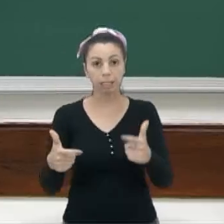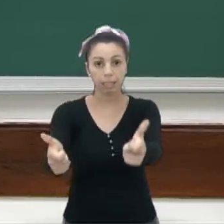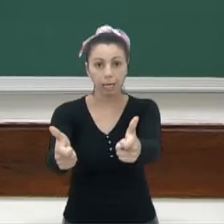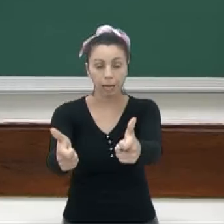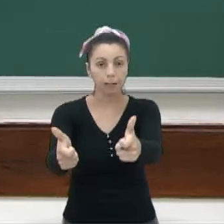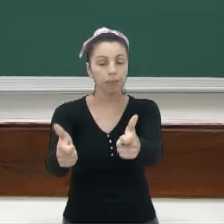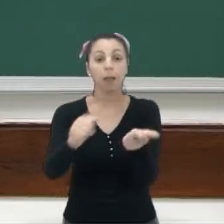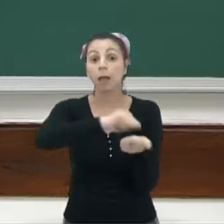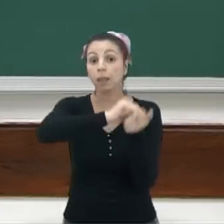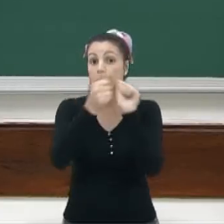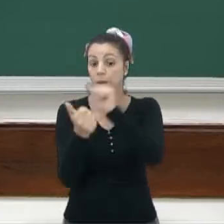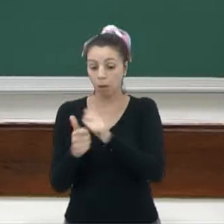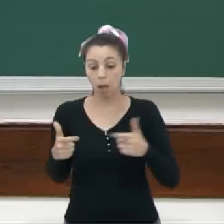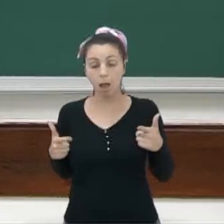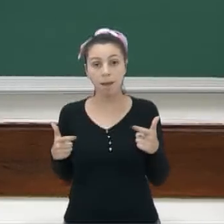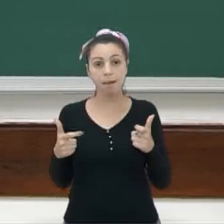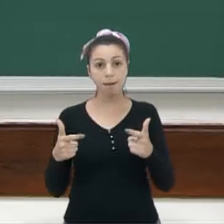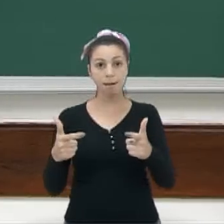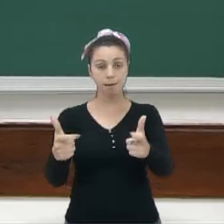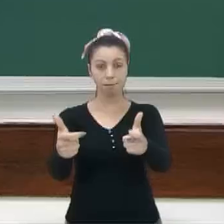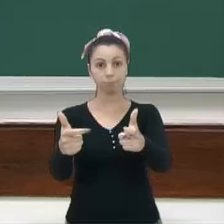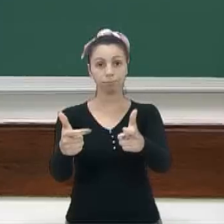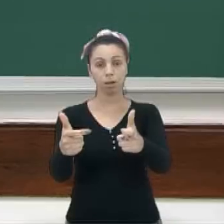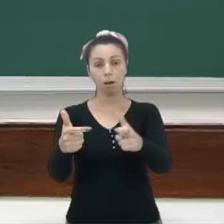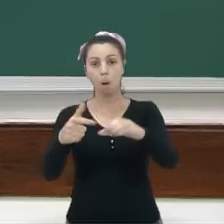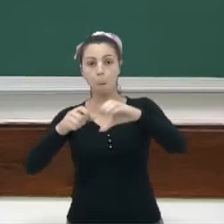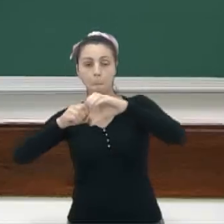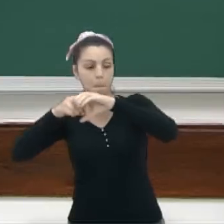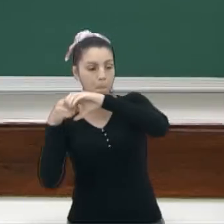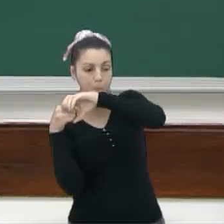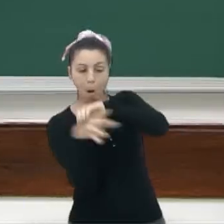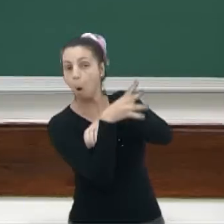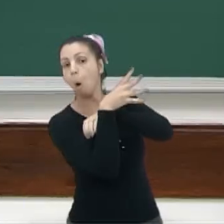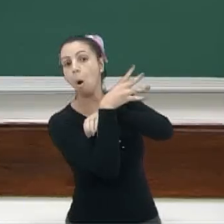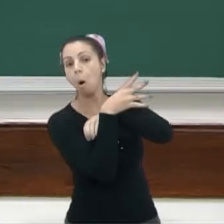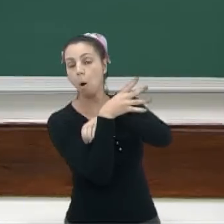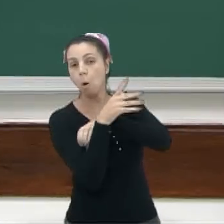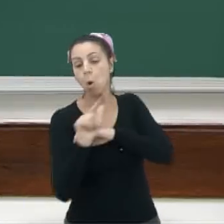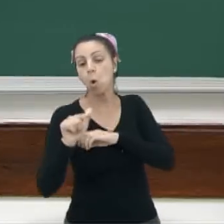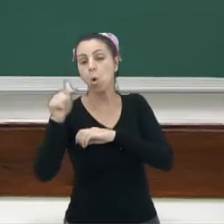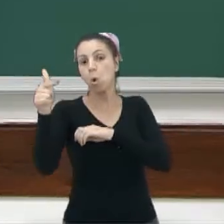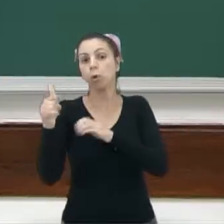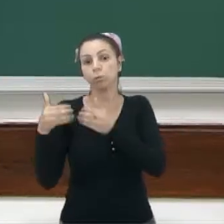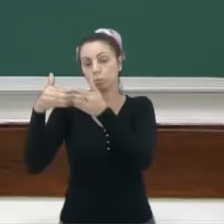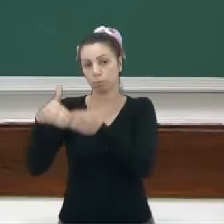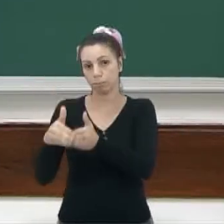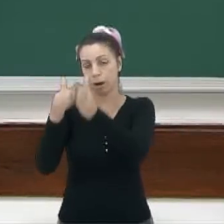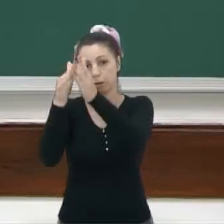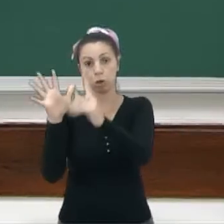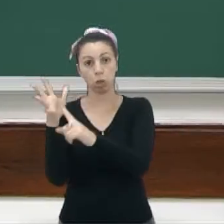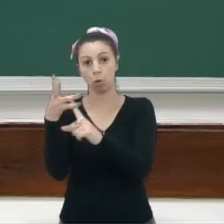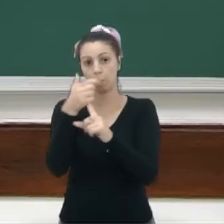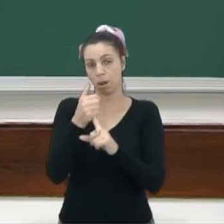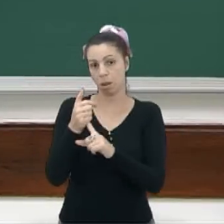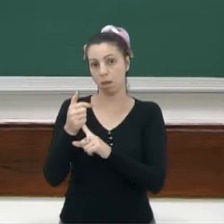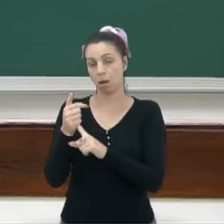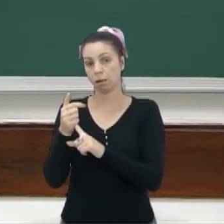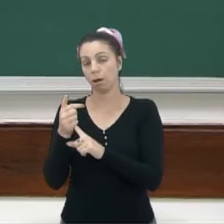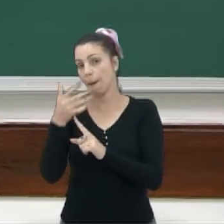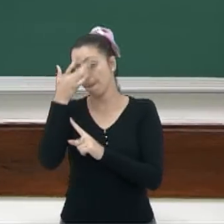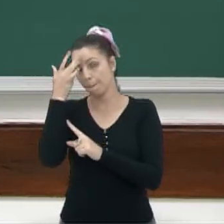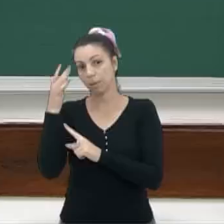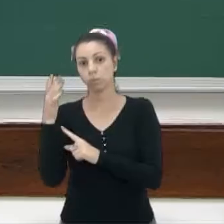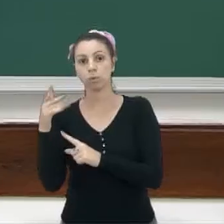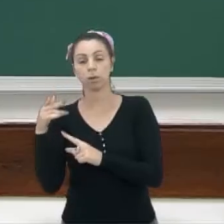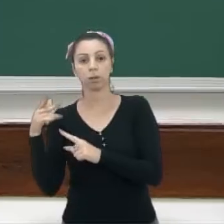e outras adaptações para que elas possam alçar em cima de outra embarcação e dominar o oponente. Então as caravelas são uma